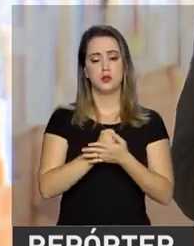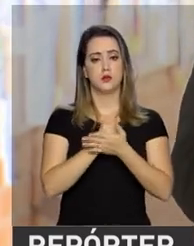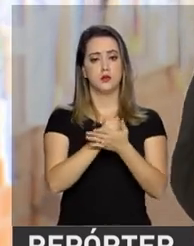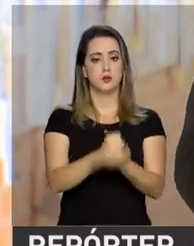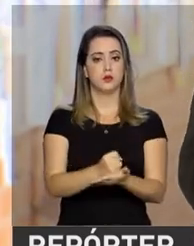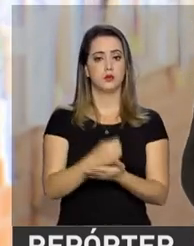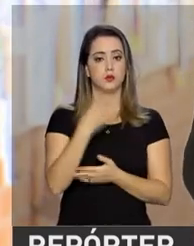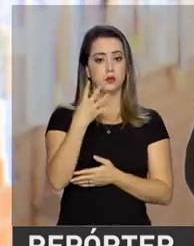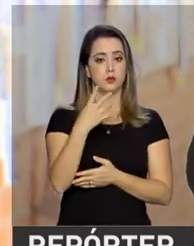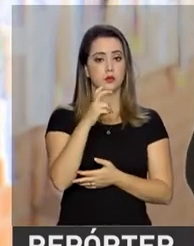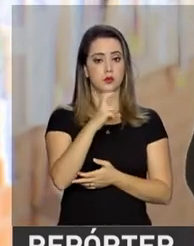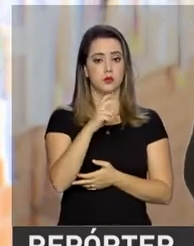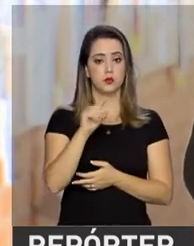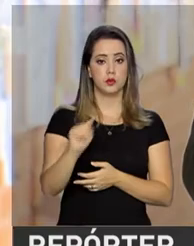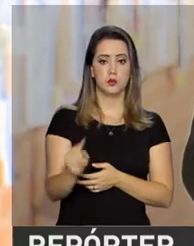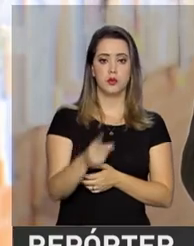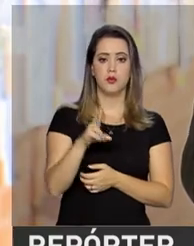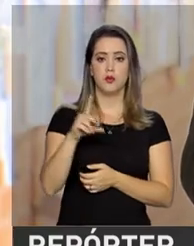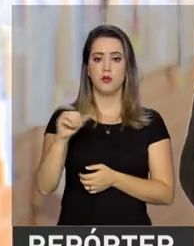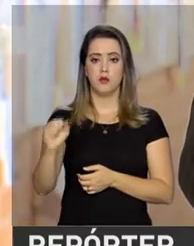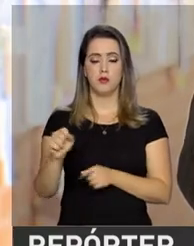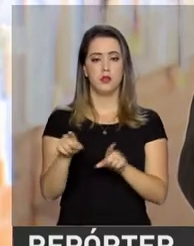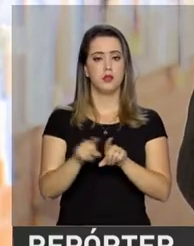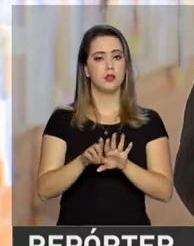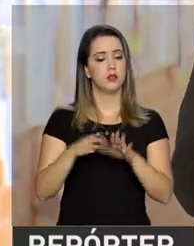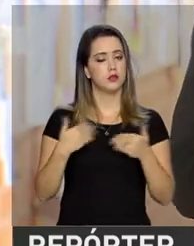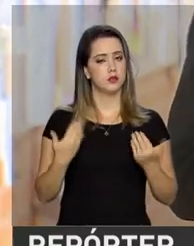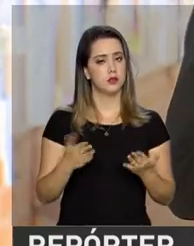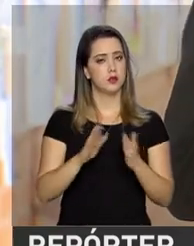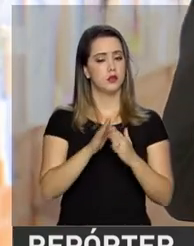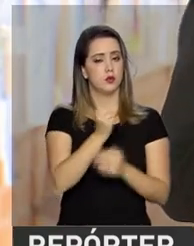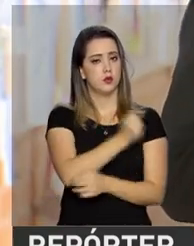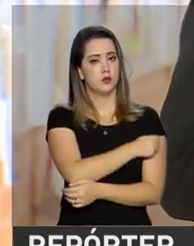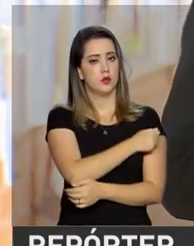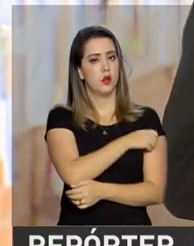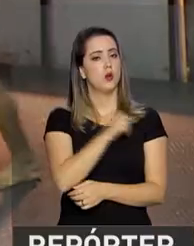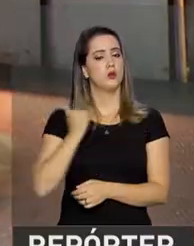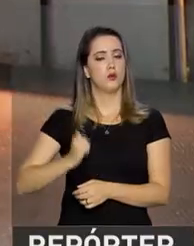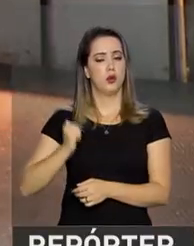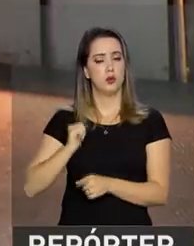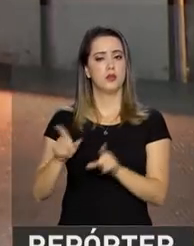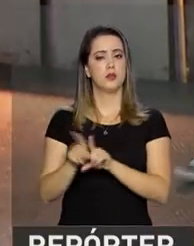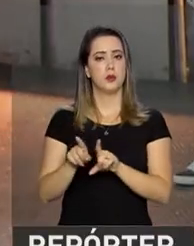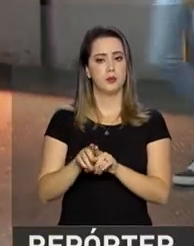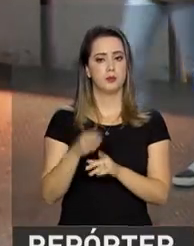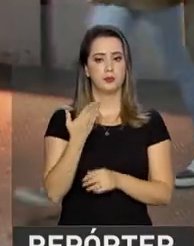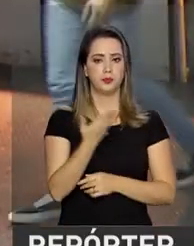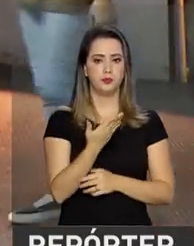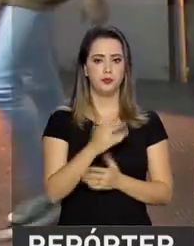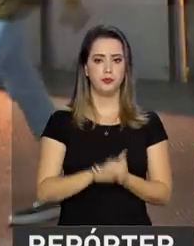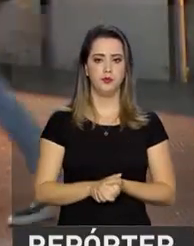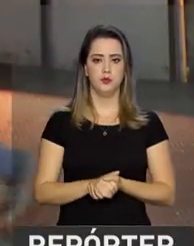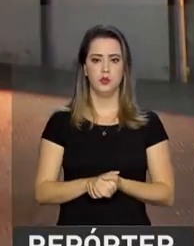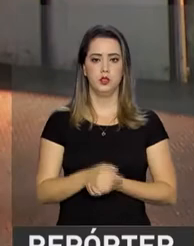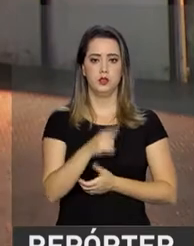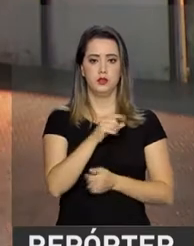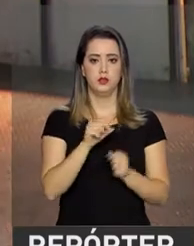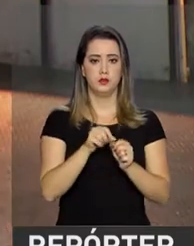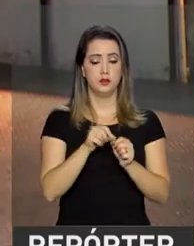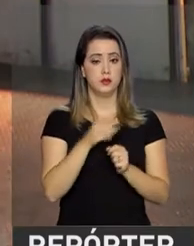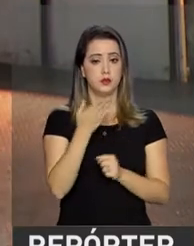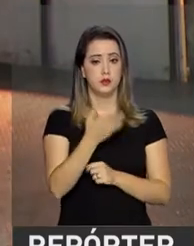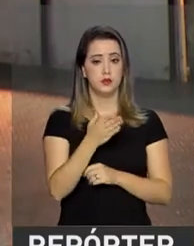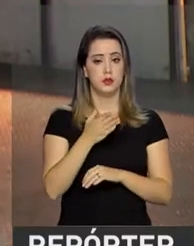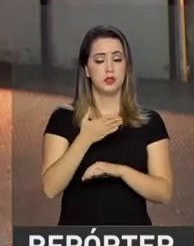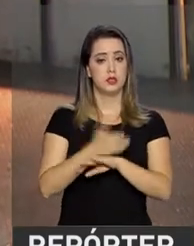oferecidas 45 mil vagas e os alunos vão receber bolsas de estudos. Para essa estudante de licenciatura que fez